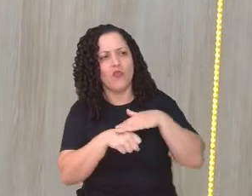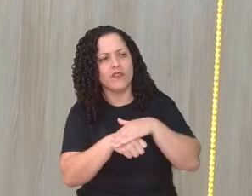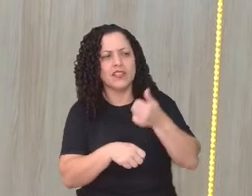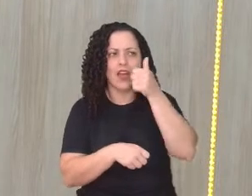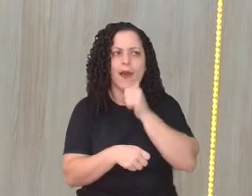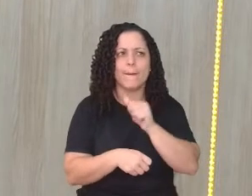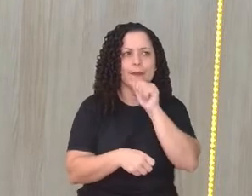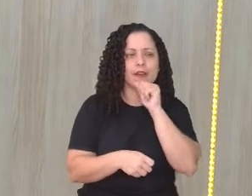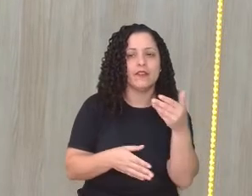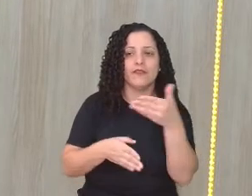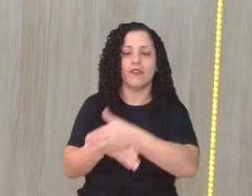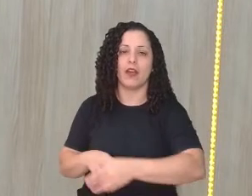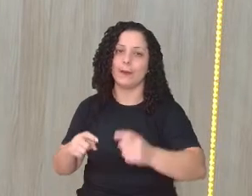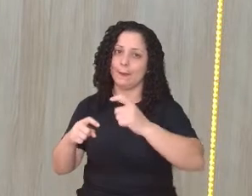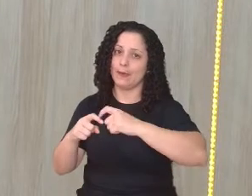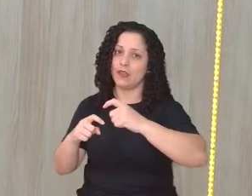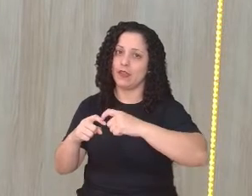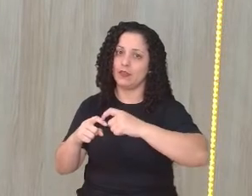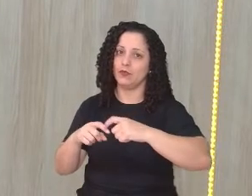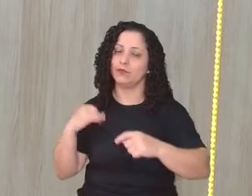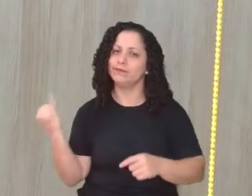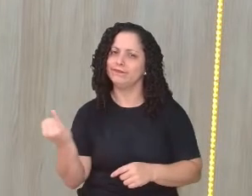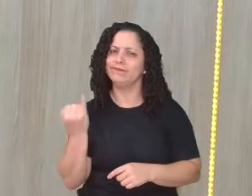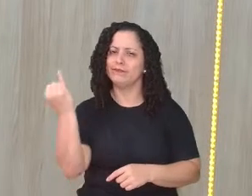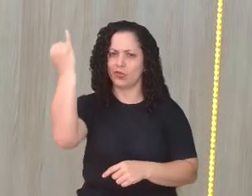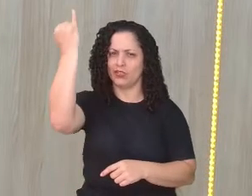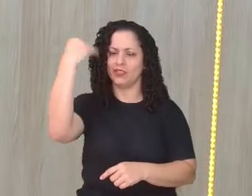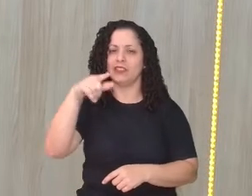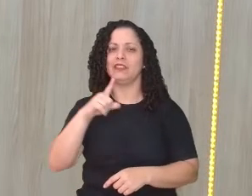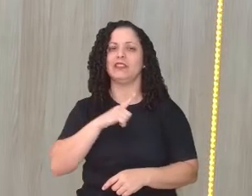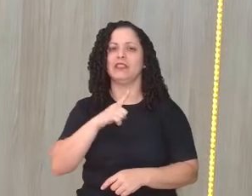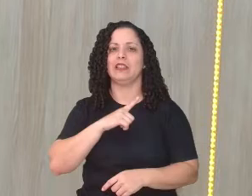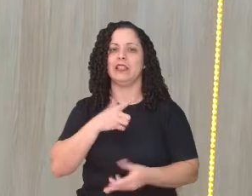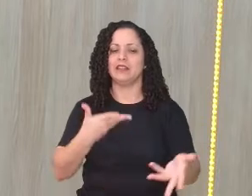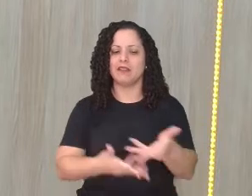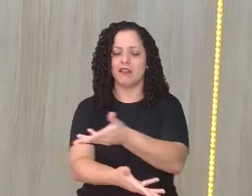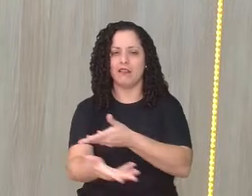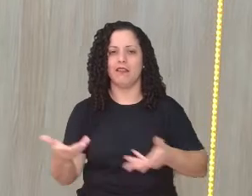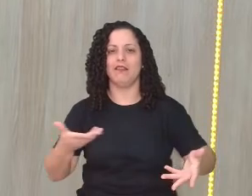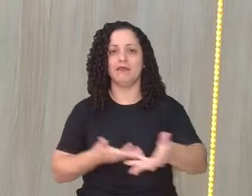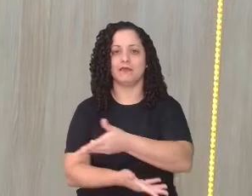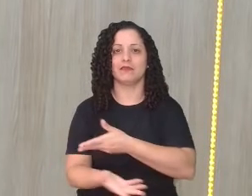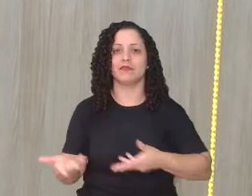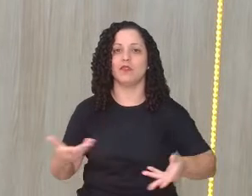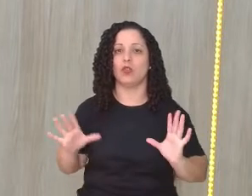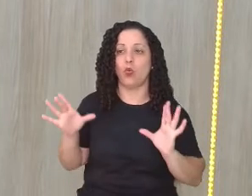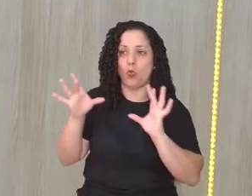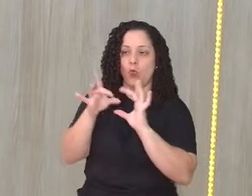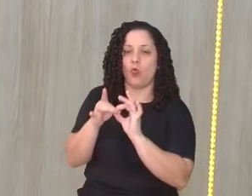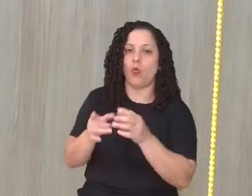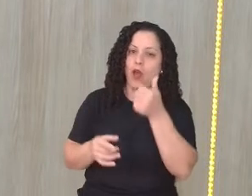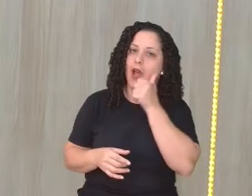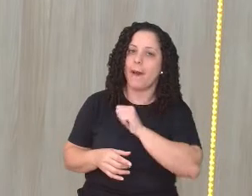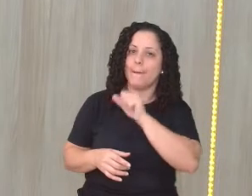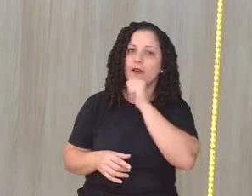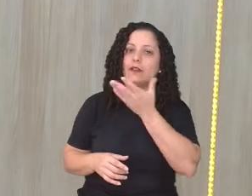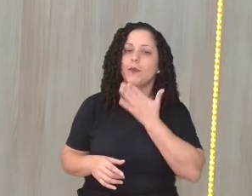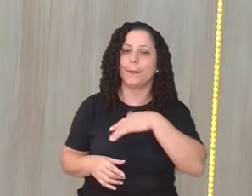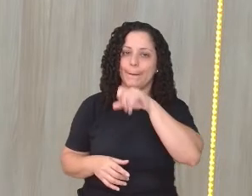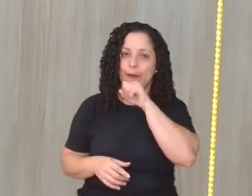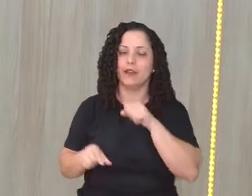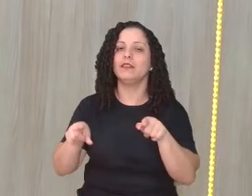família, ou vá ao médico. Não é importante que exista essa ligação com a mãe, não é, ou o pai,